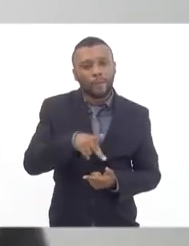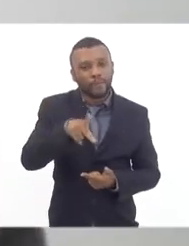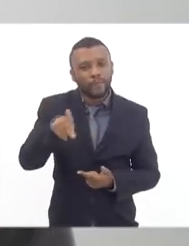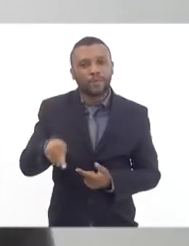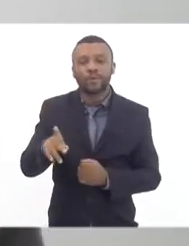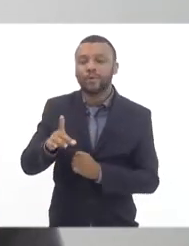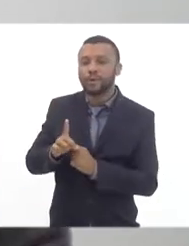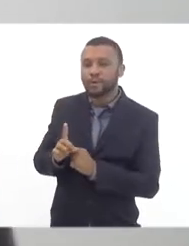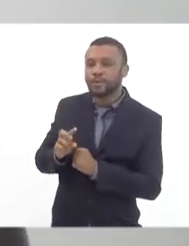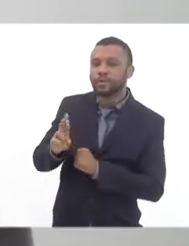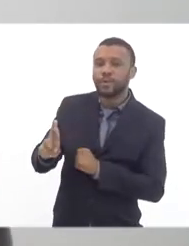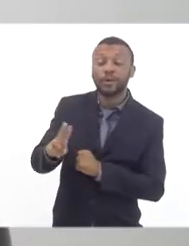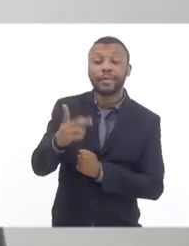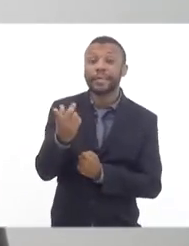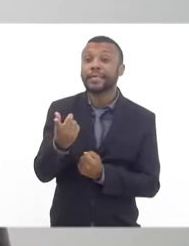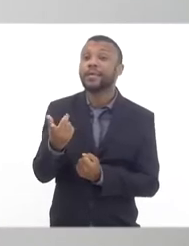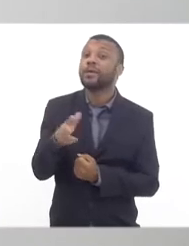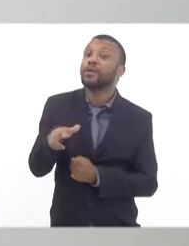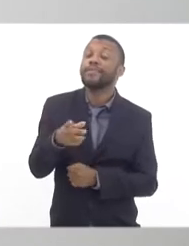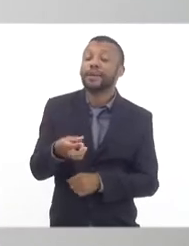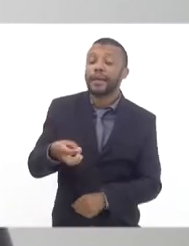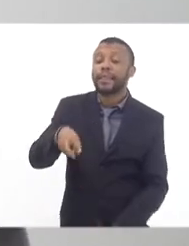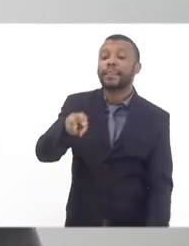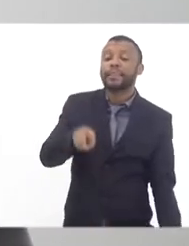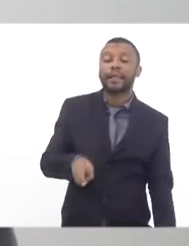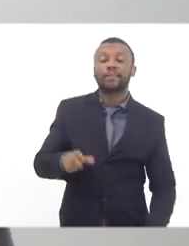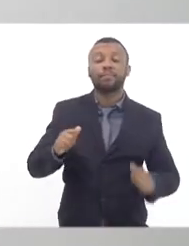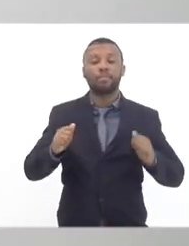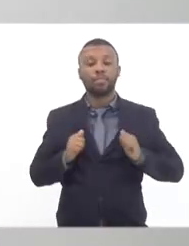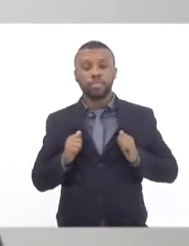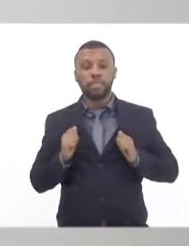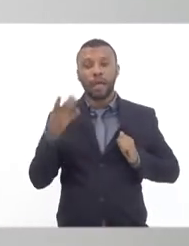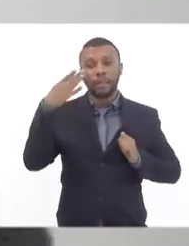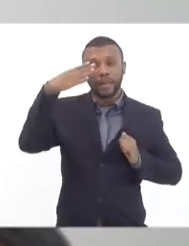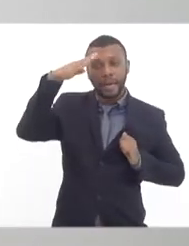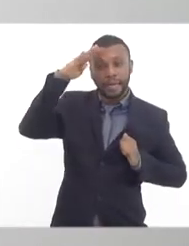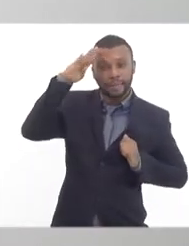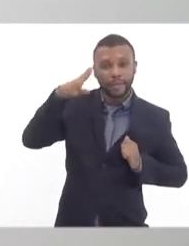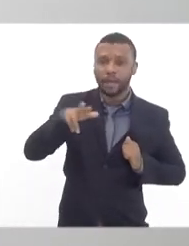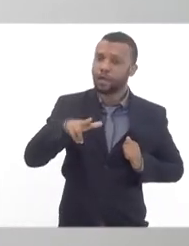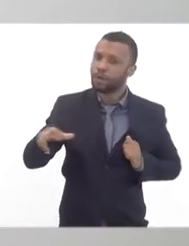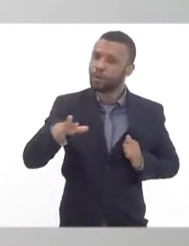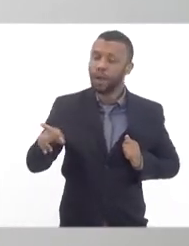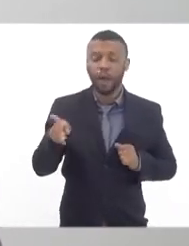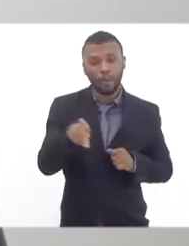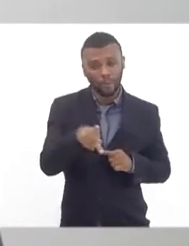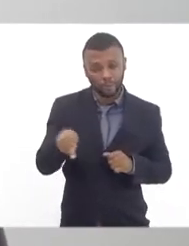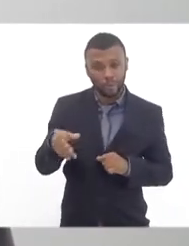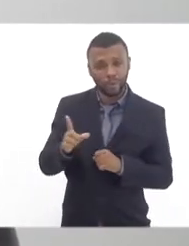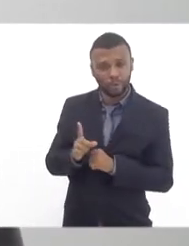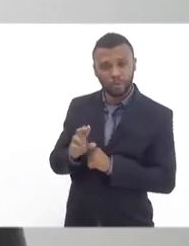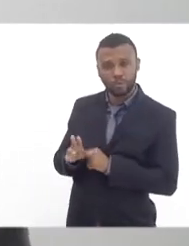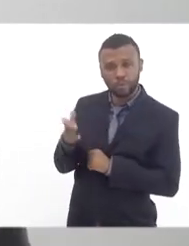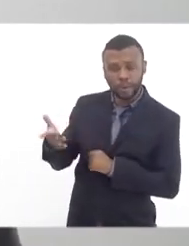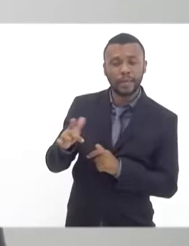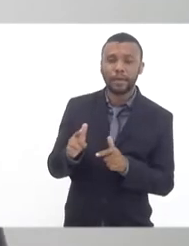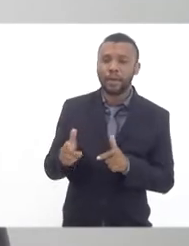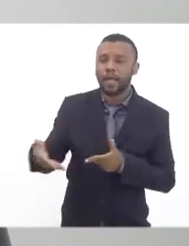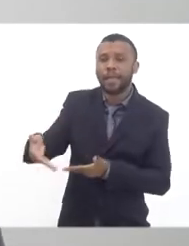doutor, que não fica sentado lá na academia. O professor aqui, doutor, ele interage com a cidade.